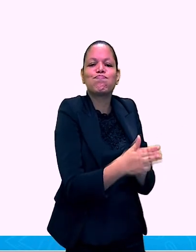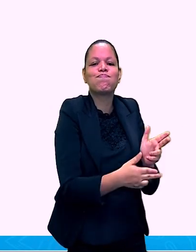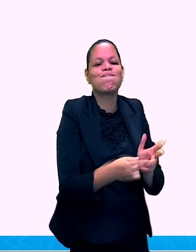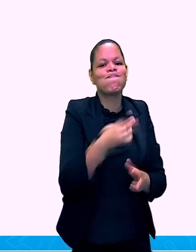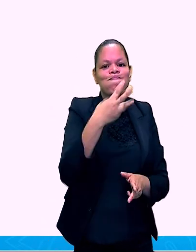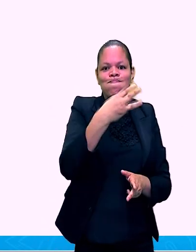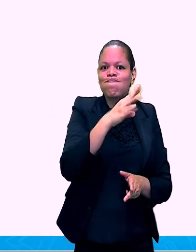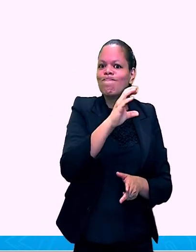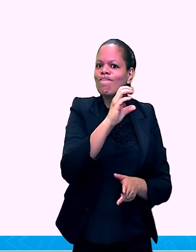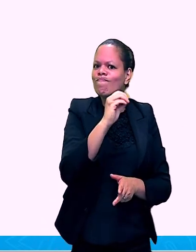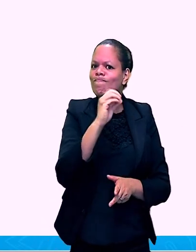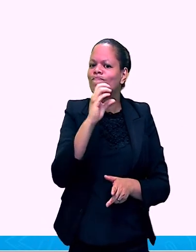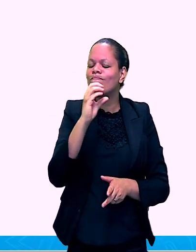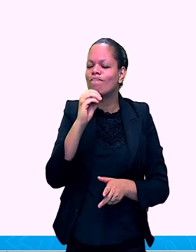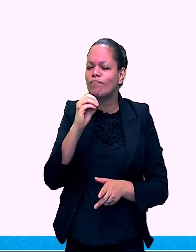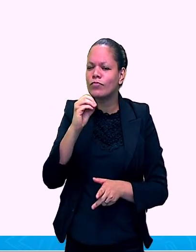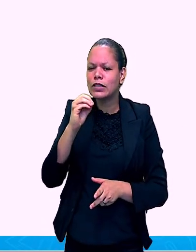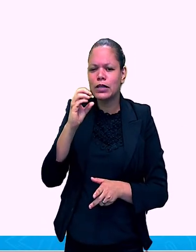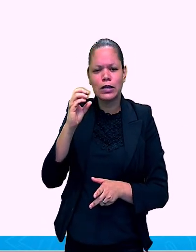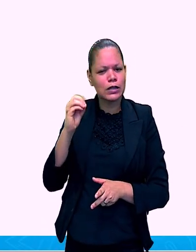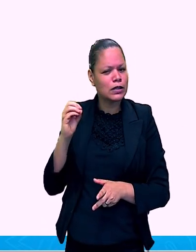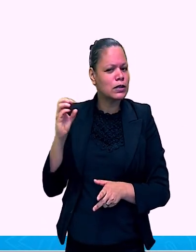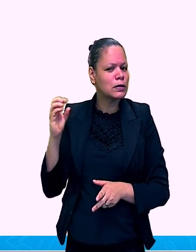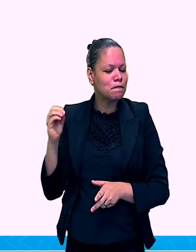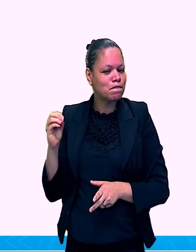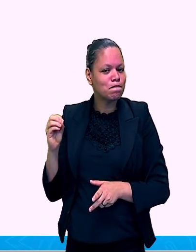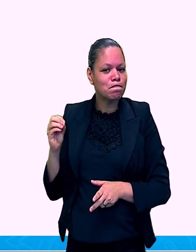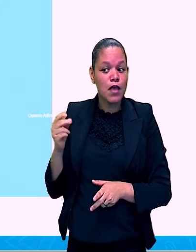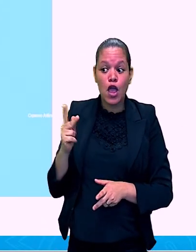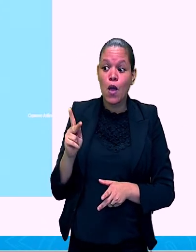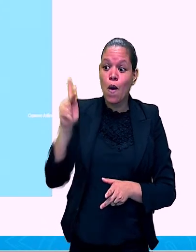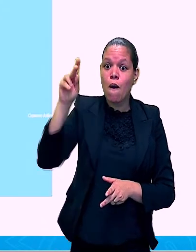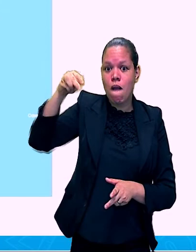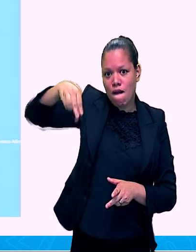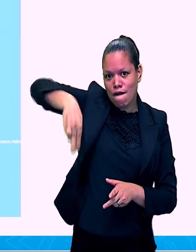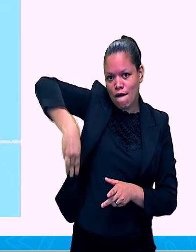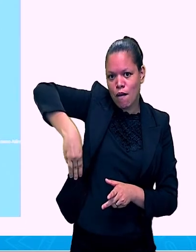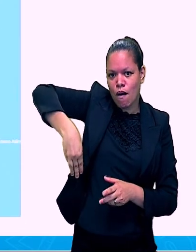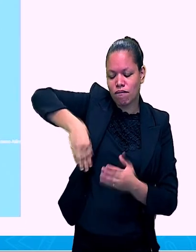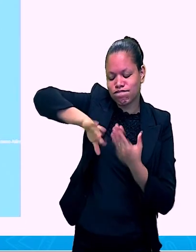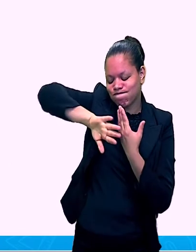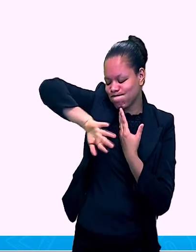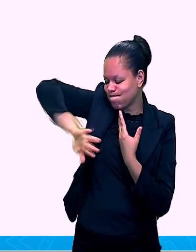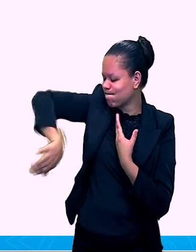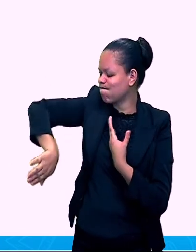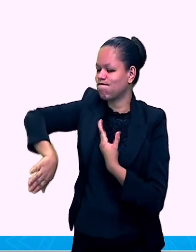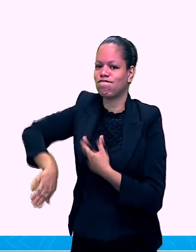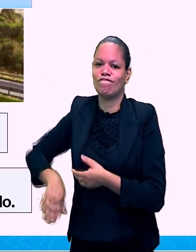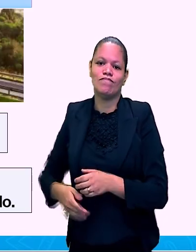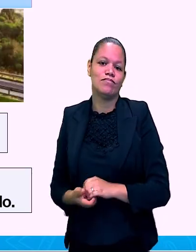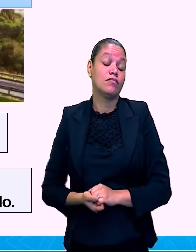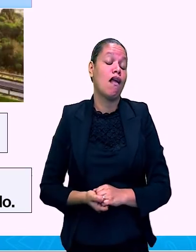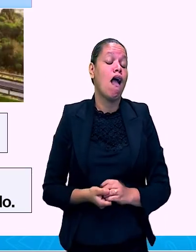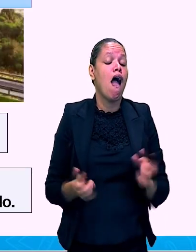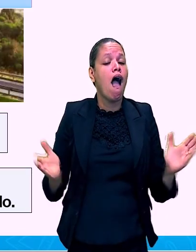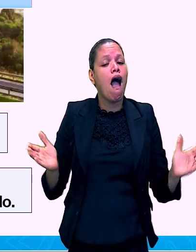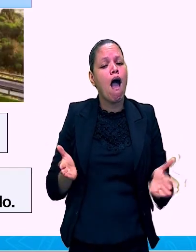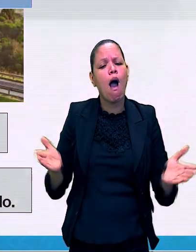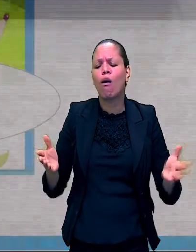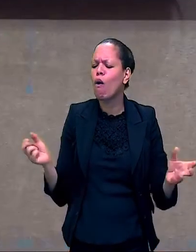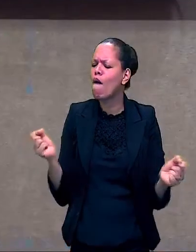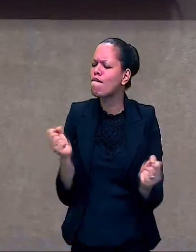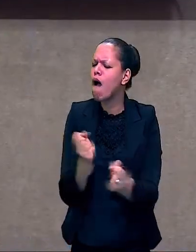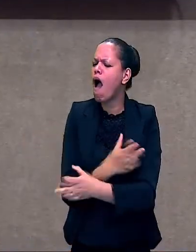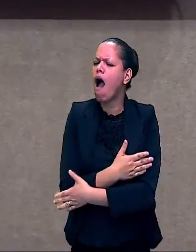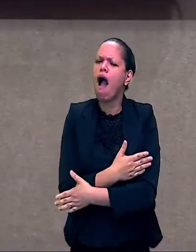abandonadas. Isso mesmo. Esse era o meio mais utilizado antes de abrir espaço nas rodovias. Bem, nós vamos encerrar por aqui a nossa